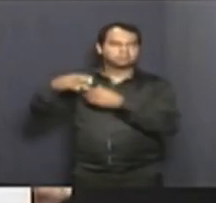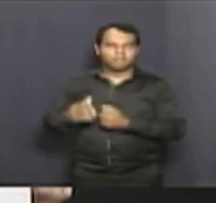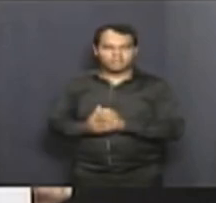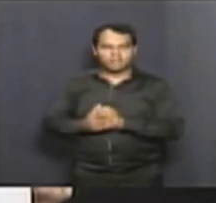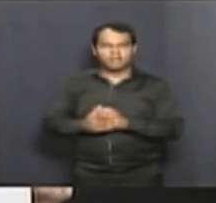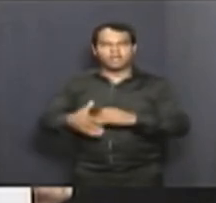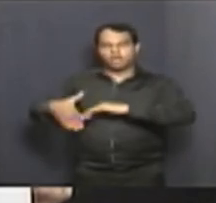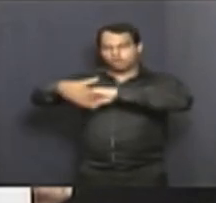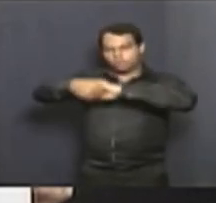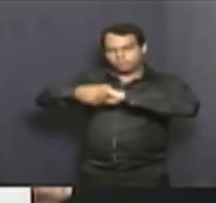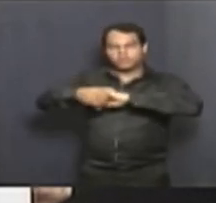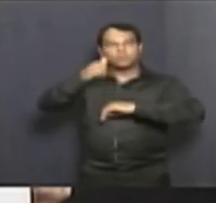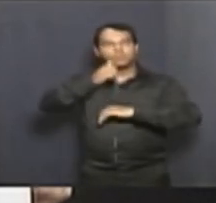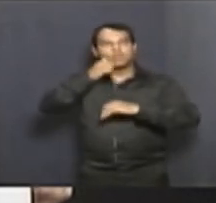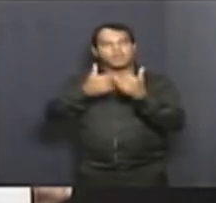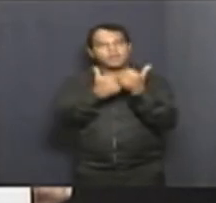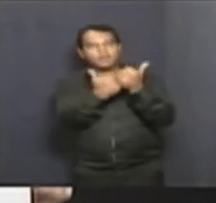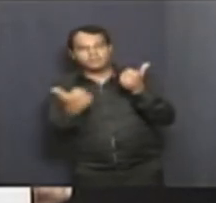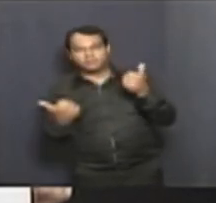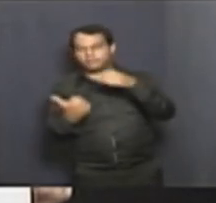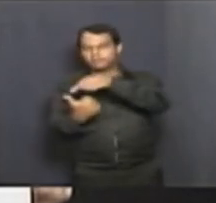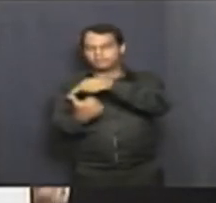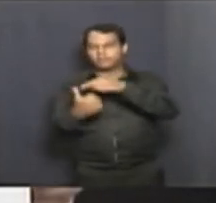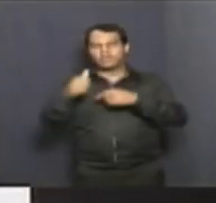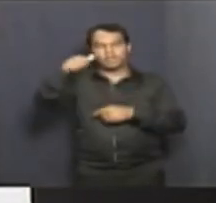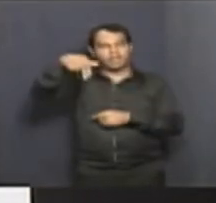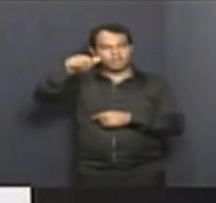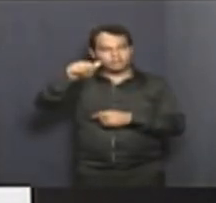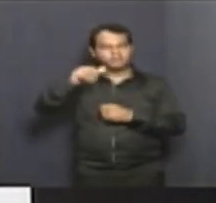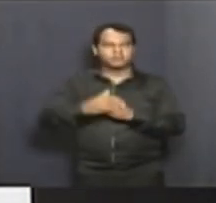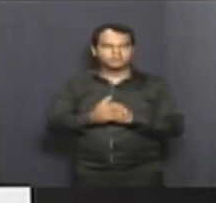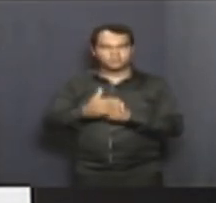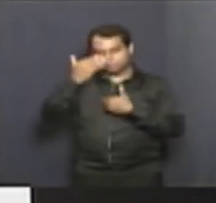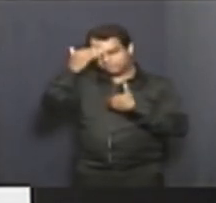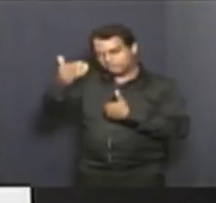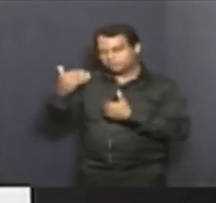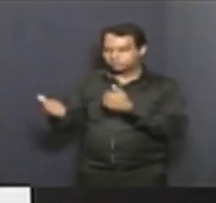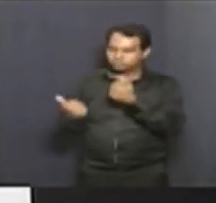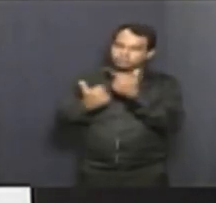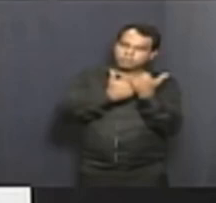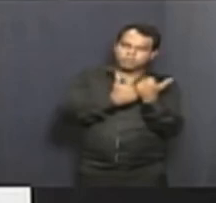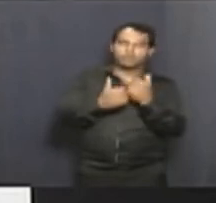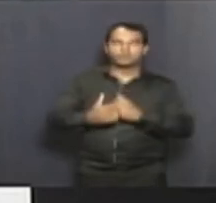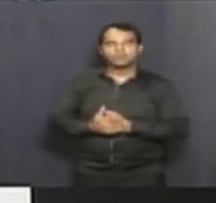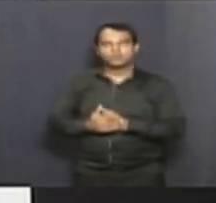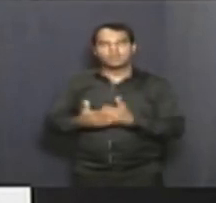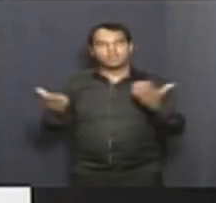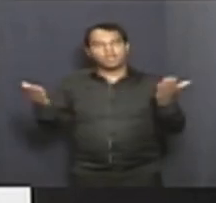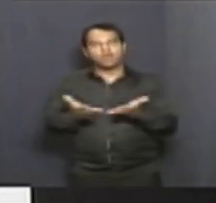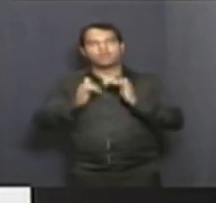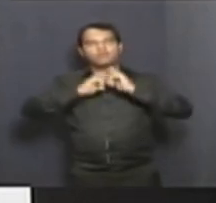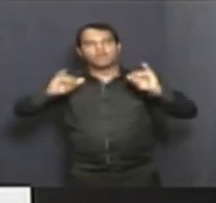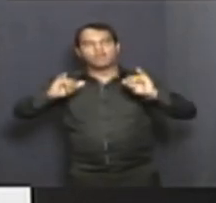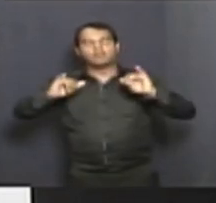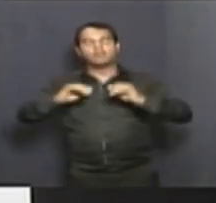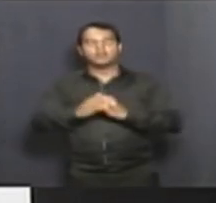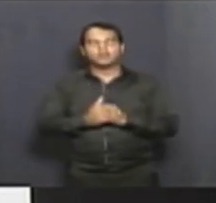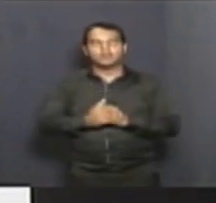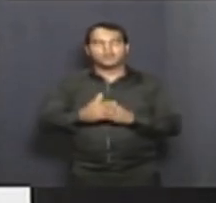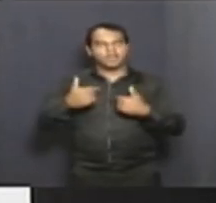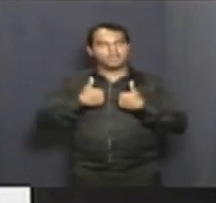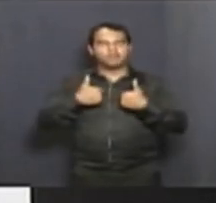ana maria bernardelli muito obrigado pela companhia e fazer um registro especial eu sou abençoado